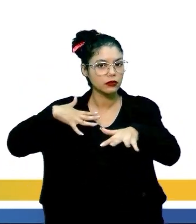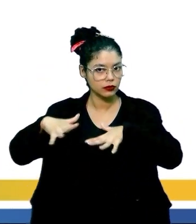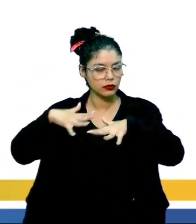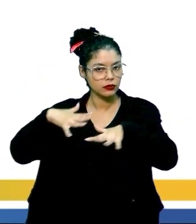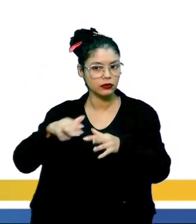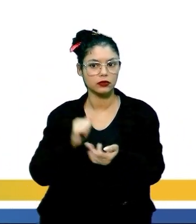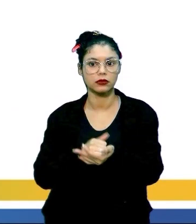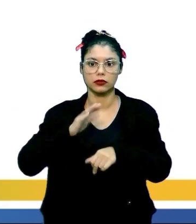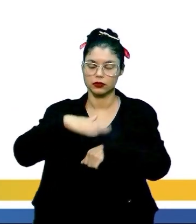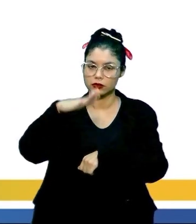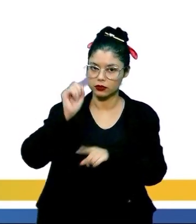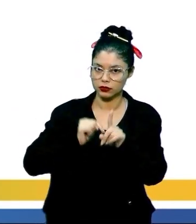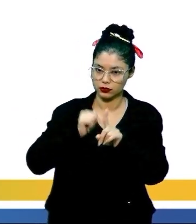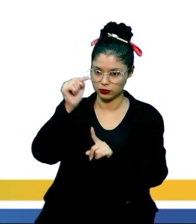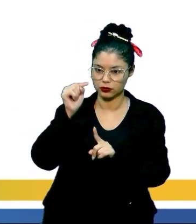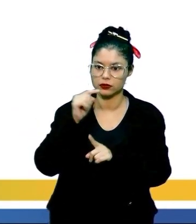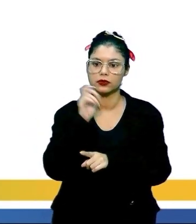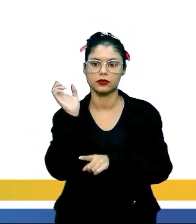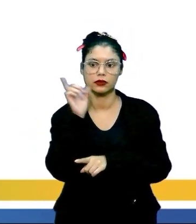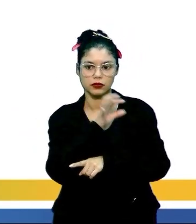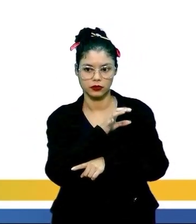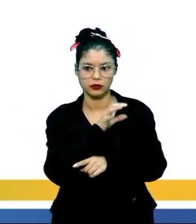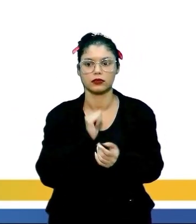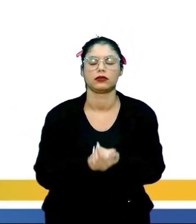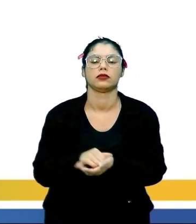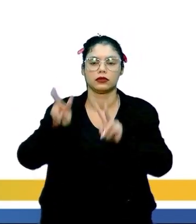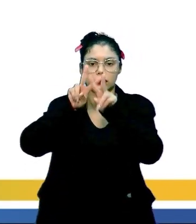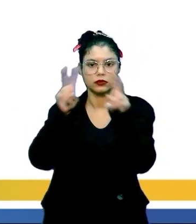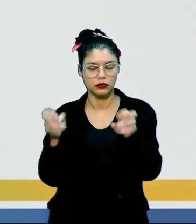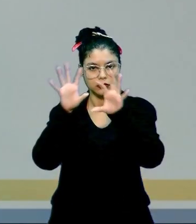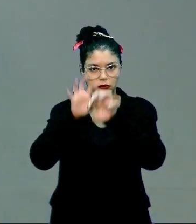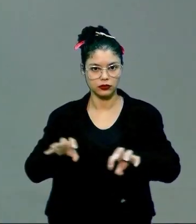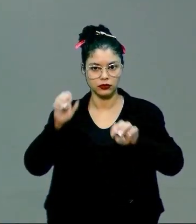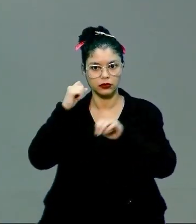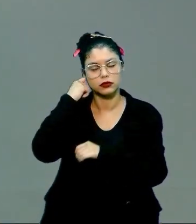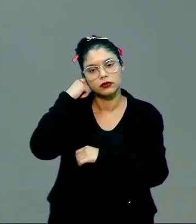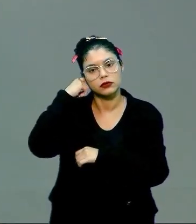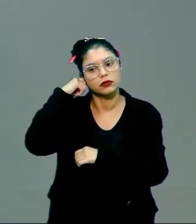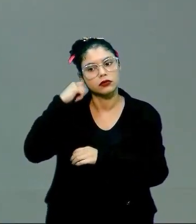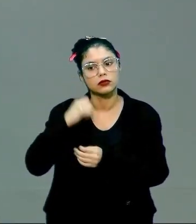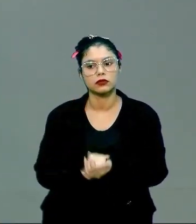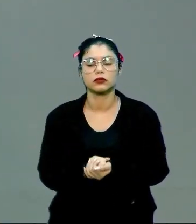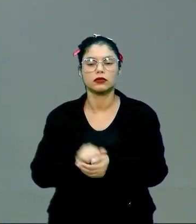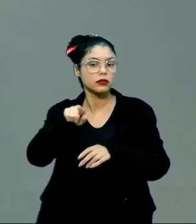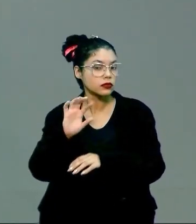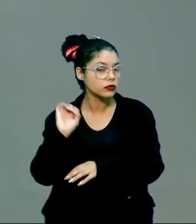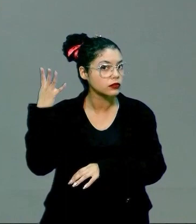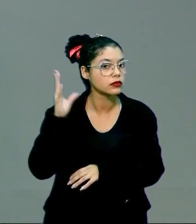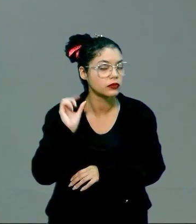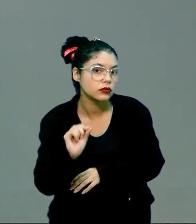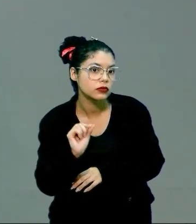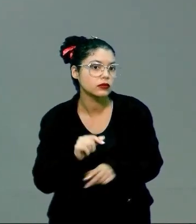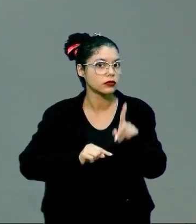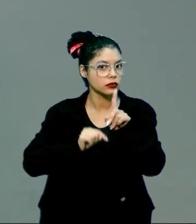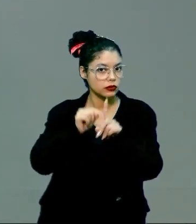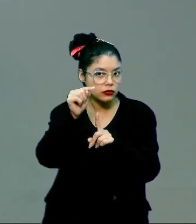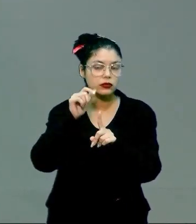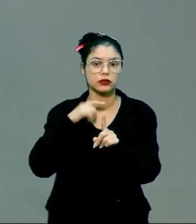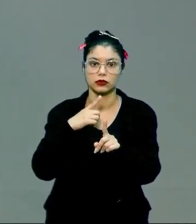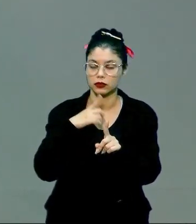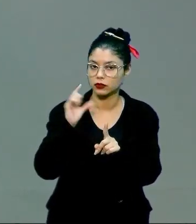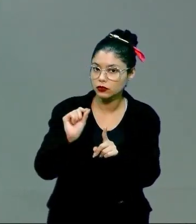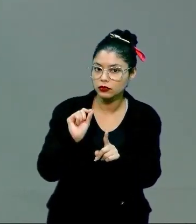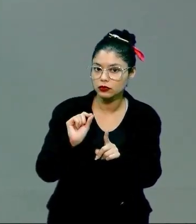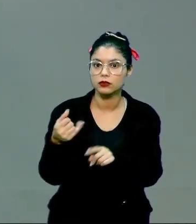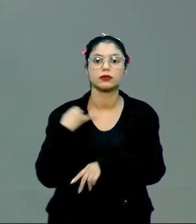movimento, mais temperatura. Essa é a teoria cinética dos gases. Nesse caso, a temperatura ela tem um